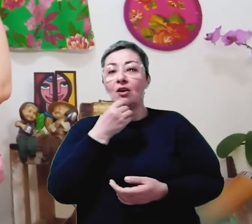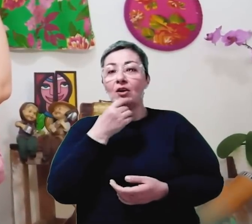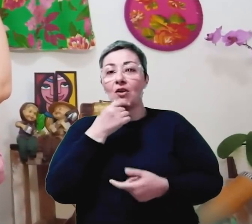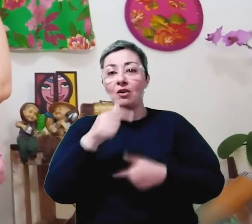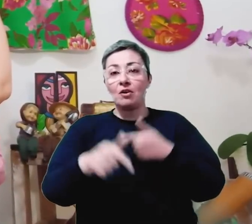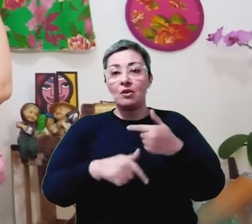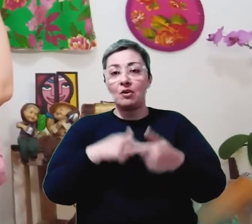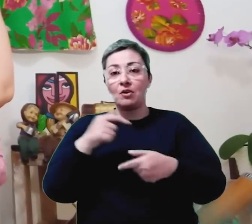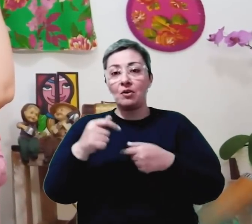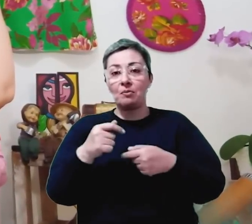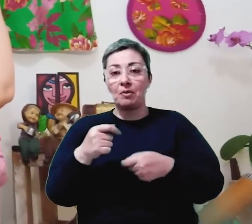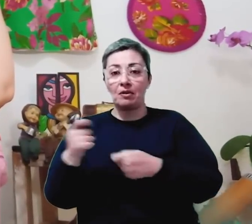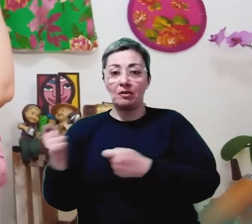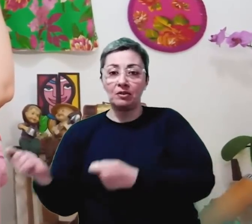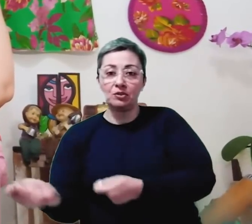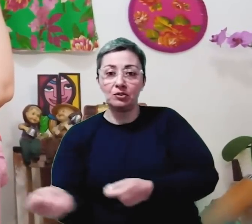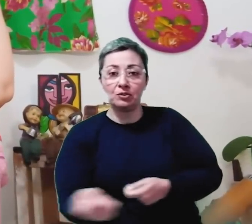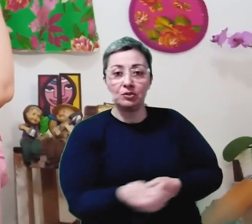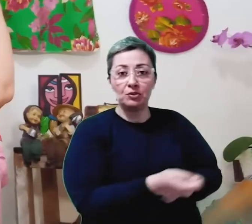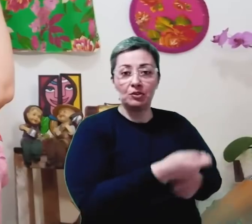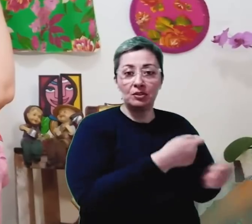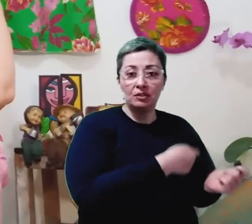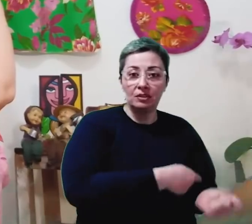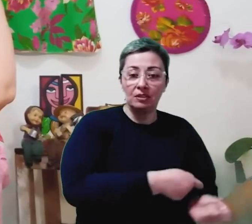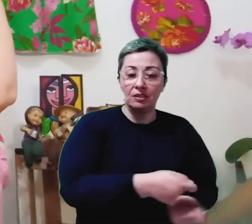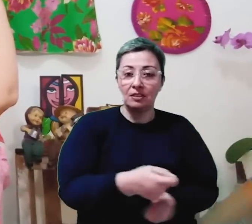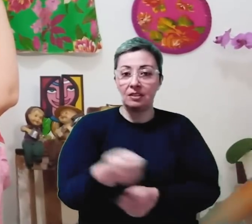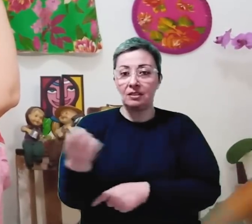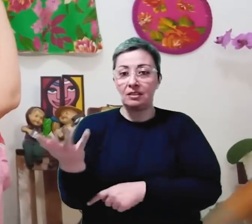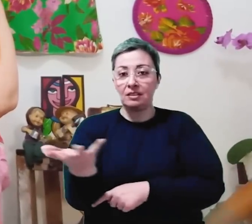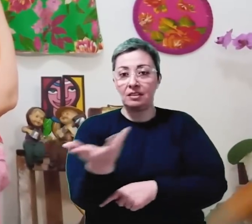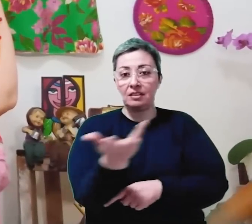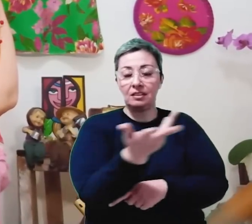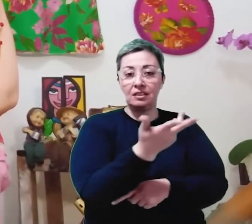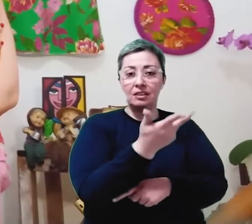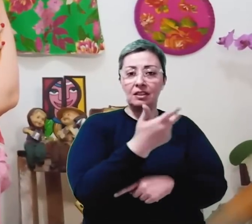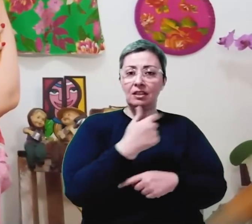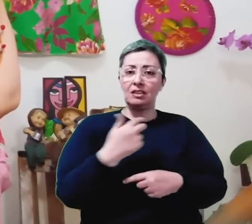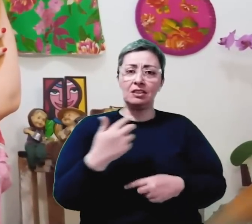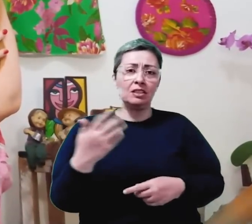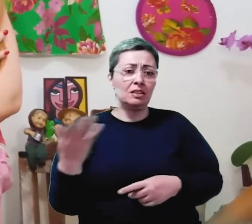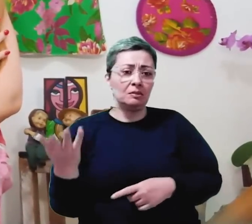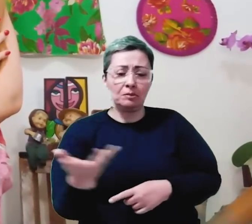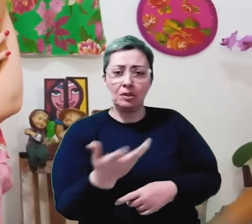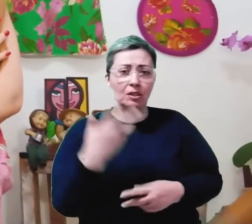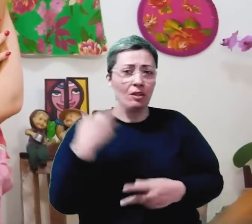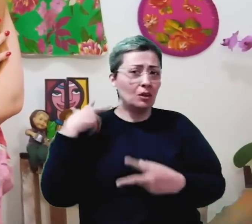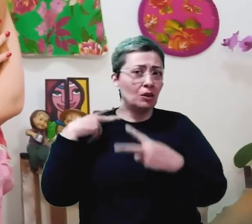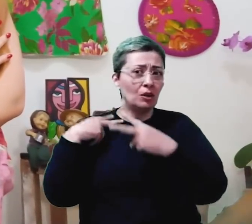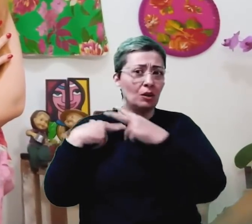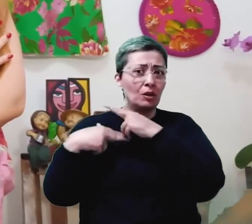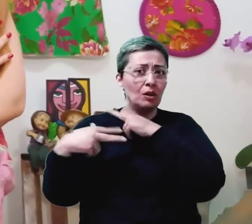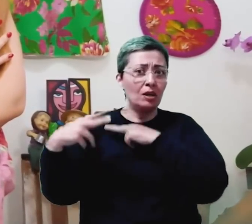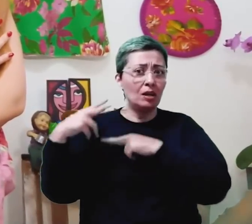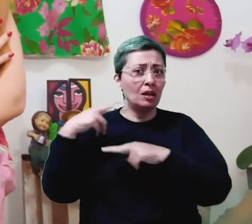Jardineiro do meu pai, não me corte os